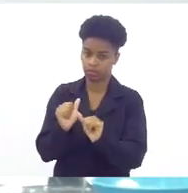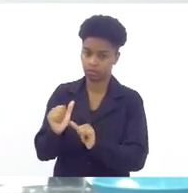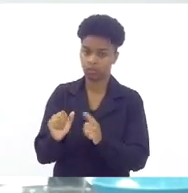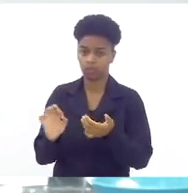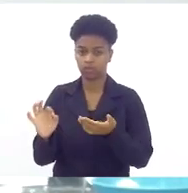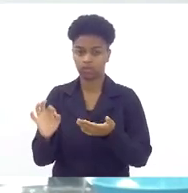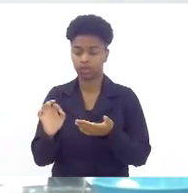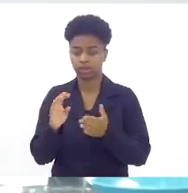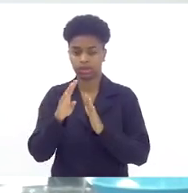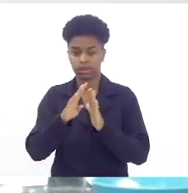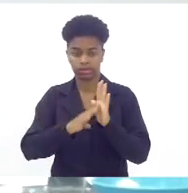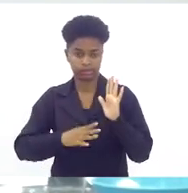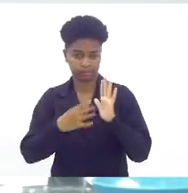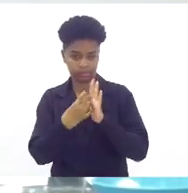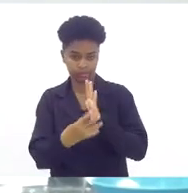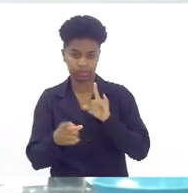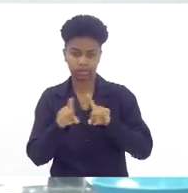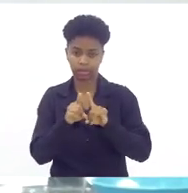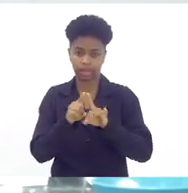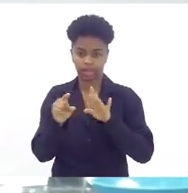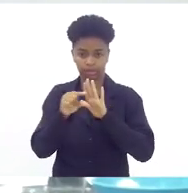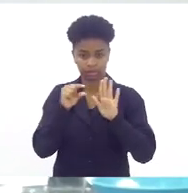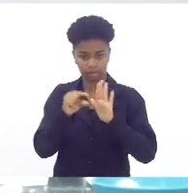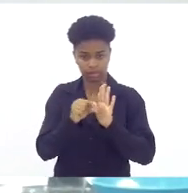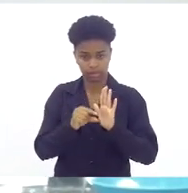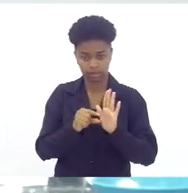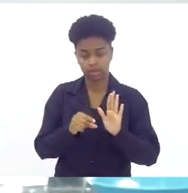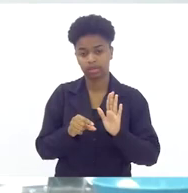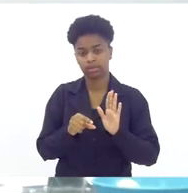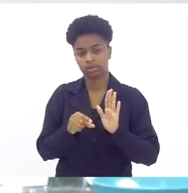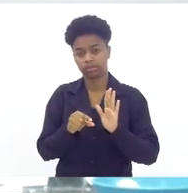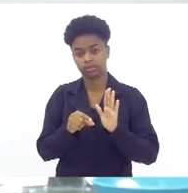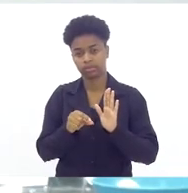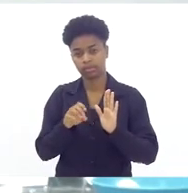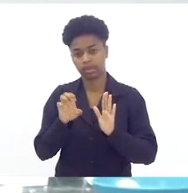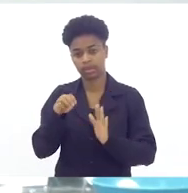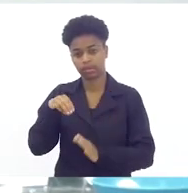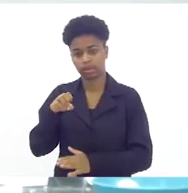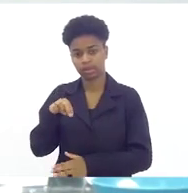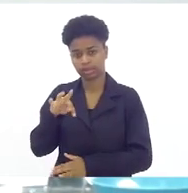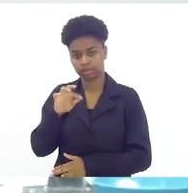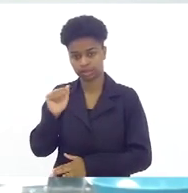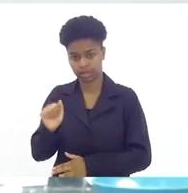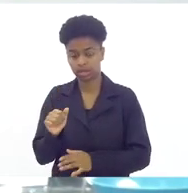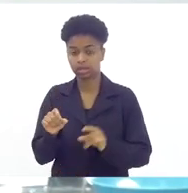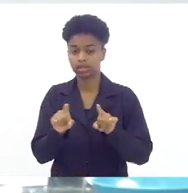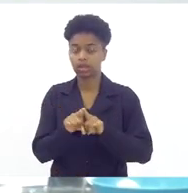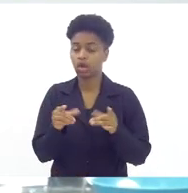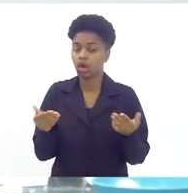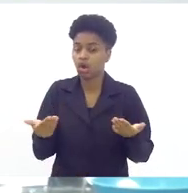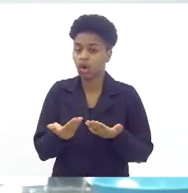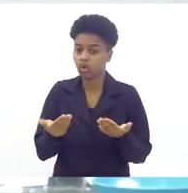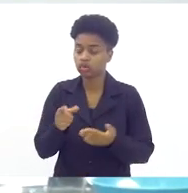matriz e de menta hoje a gente tá fazendo tem um